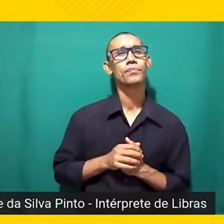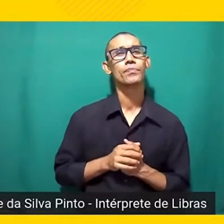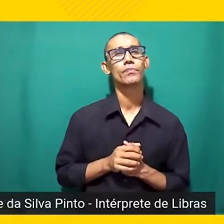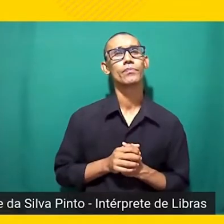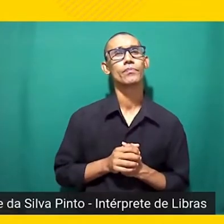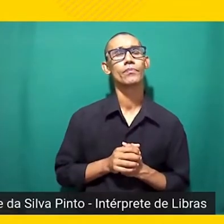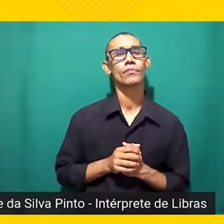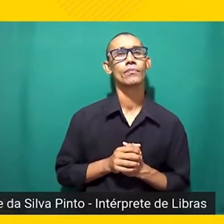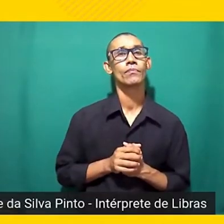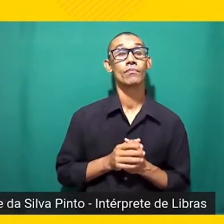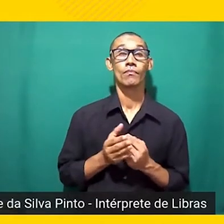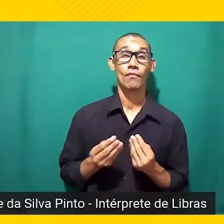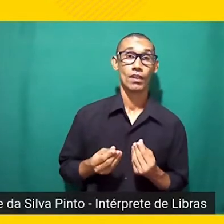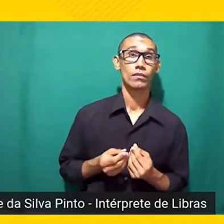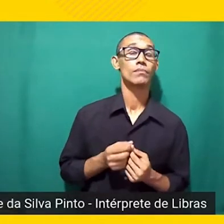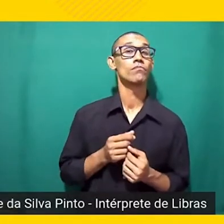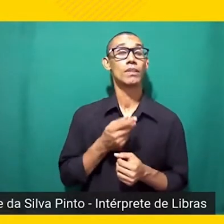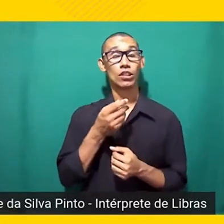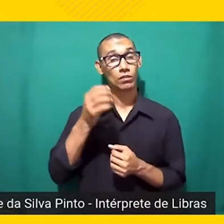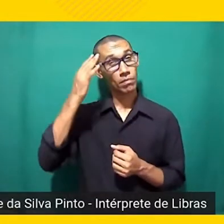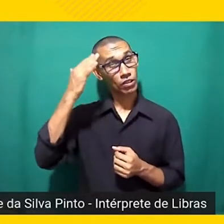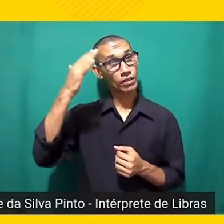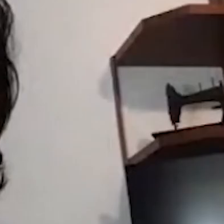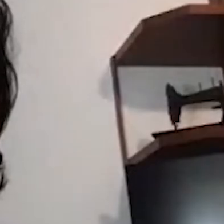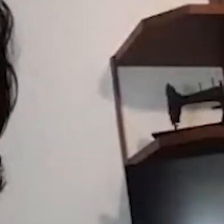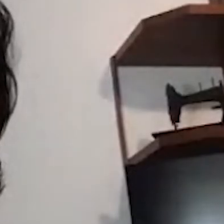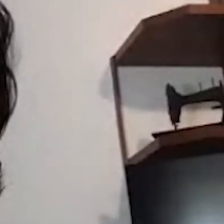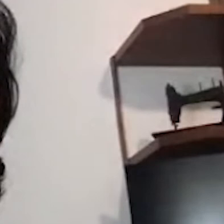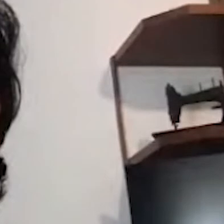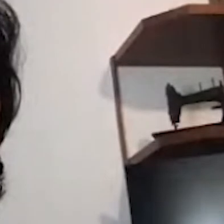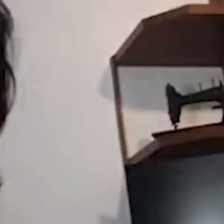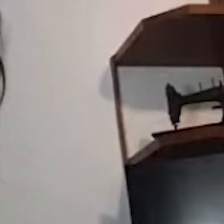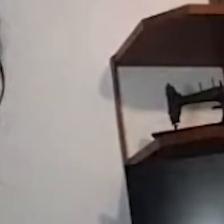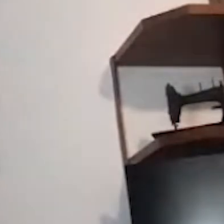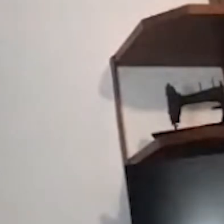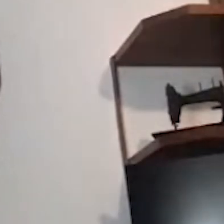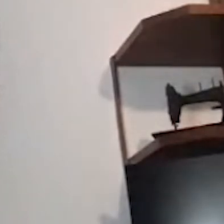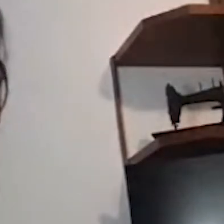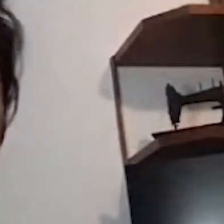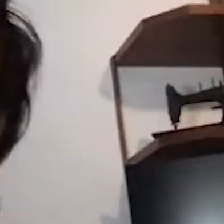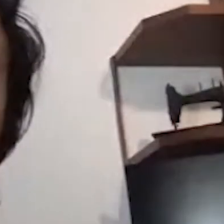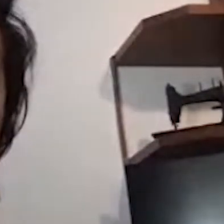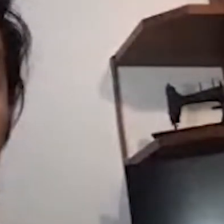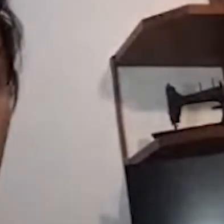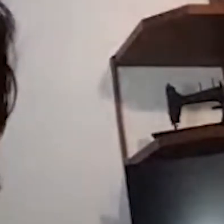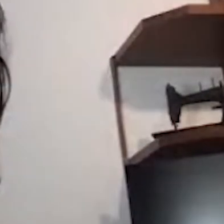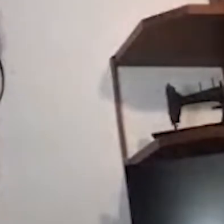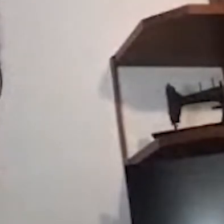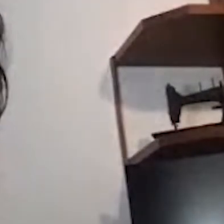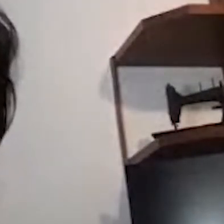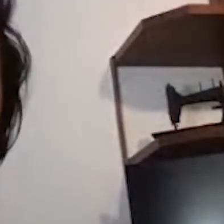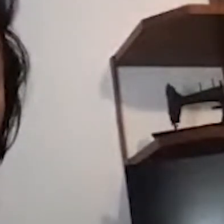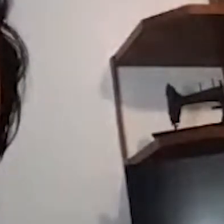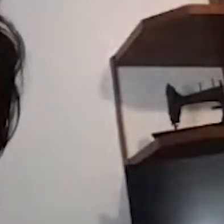Eu sou, assim, cético em imaginar que a gente tem uma crise de imprensa. Pelo contrário, eu acho que a imprensa vive um momento maravilhoso,